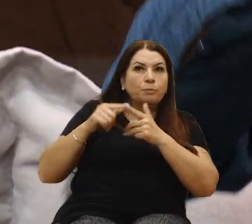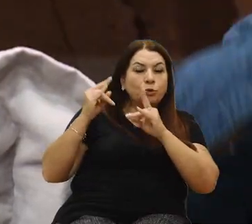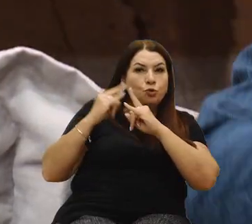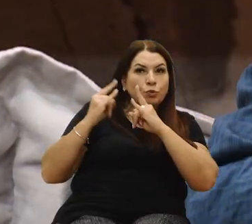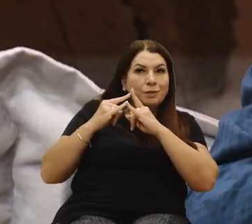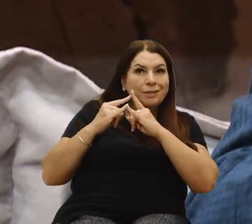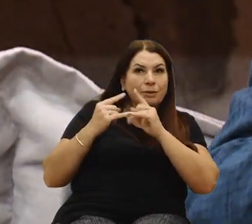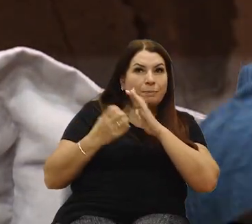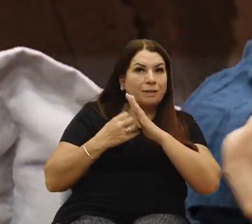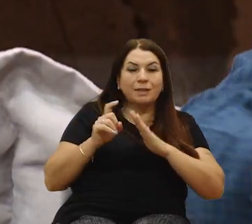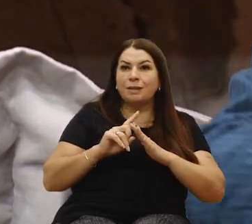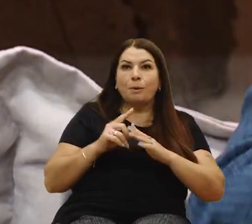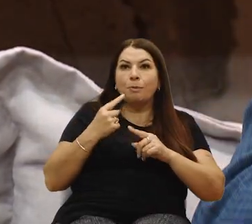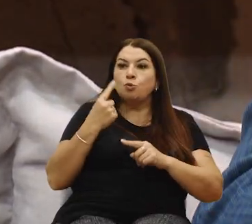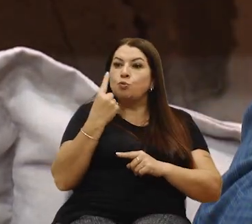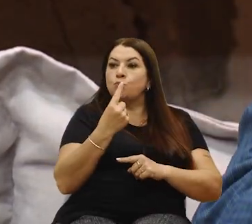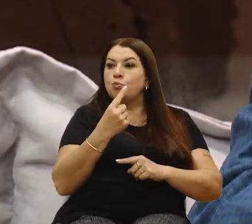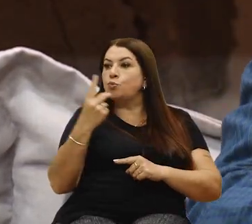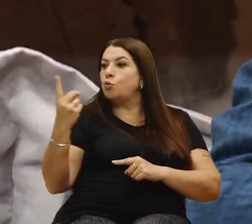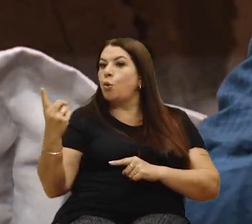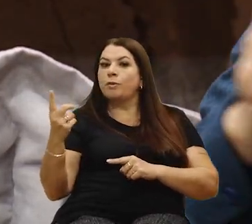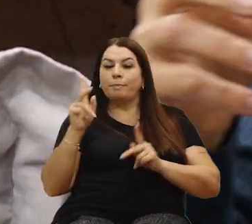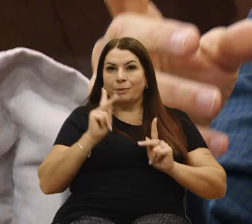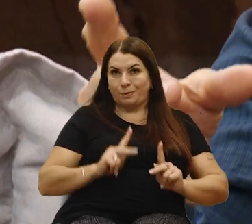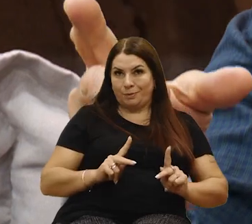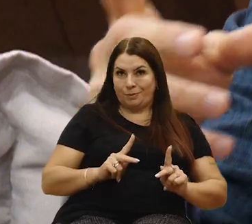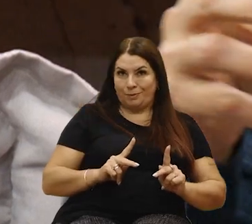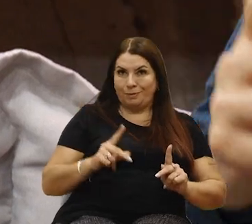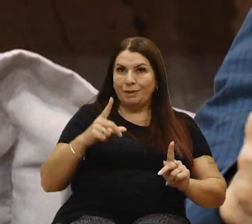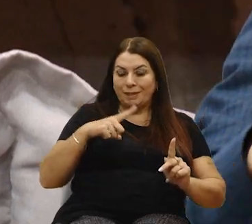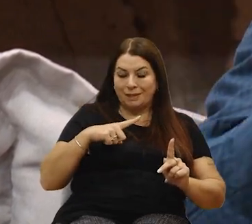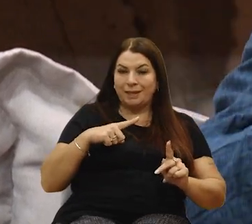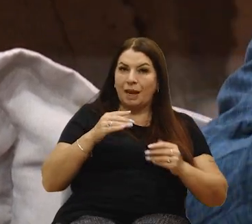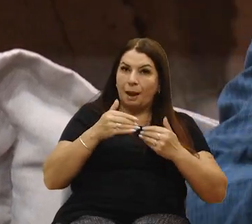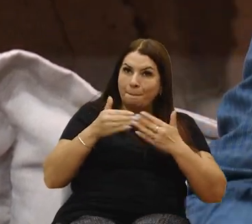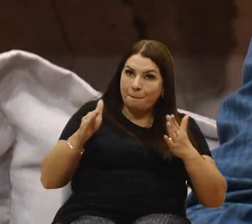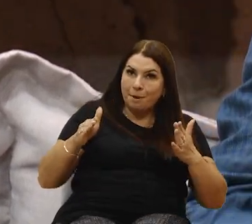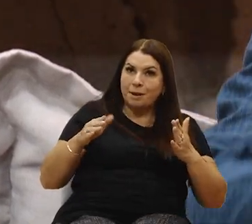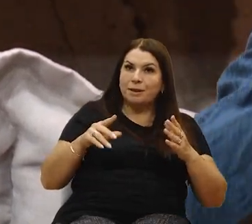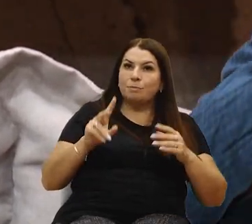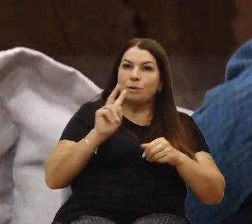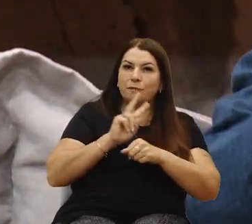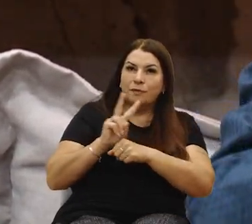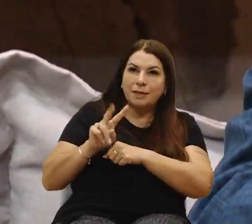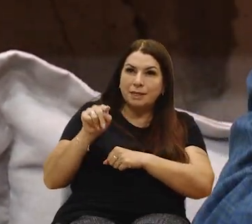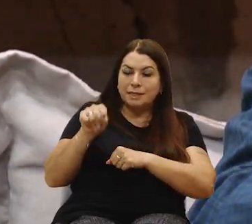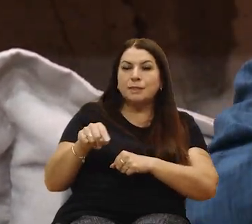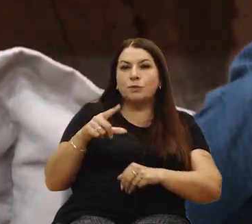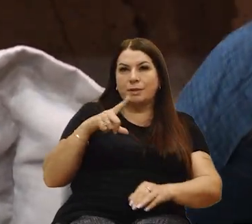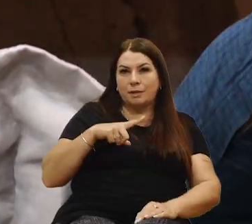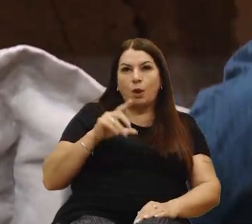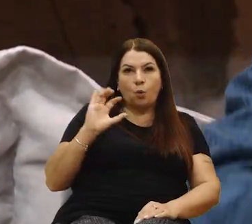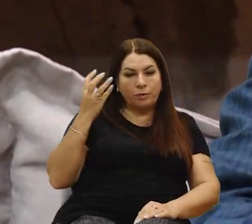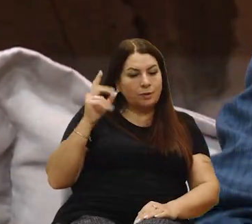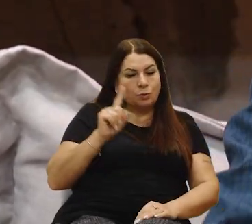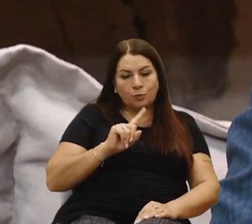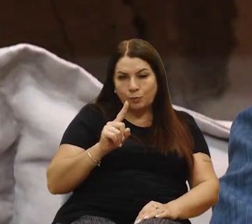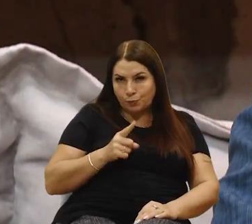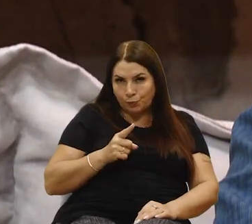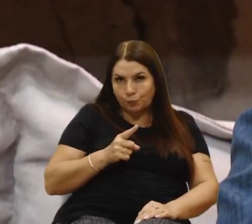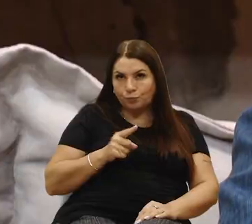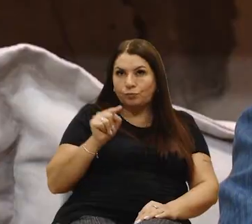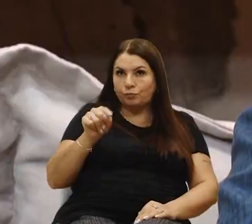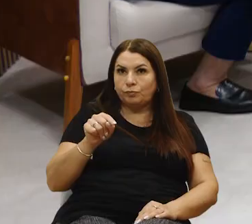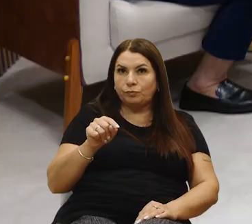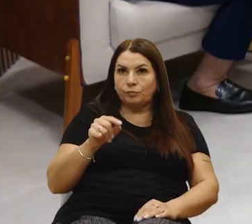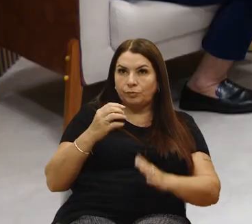institucional da empresa, às vezes não, pode ser de uma ou de outra pessoa, né? Mas tu tem que estar aberto para verificar se isso está acontecendo ou não